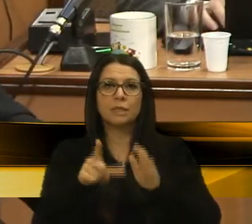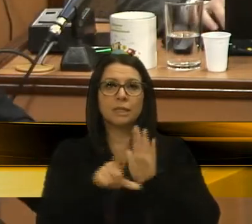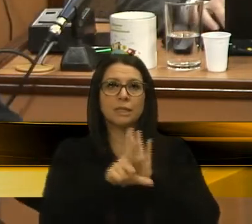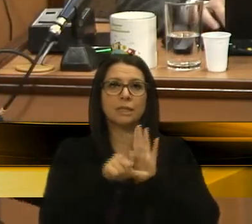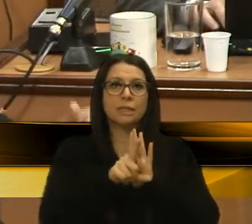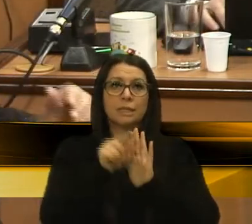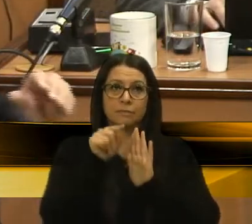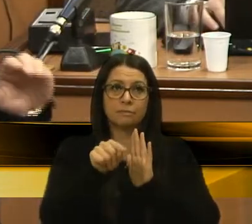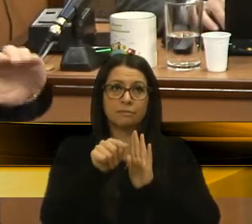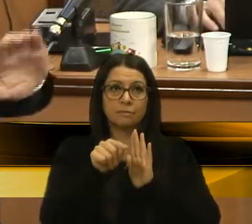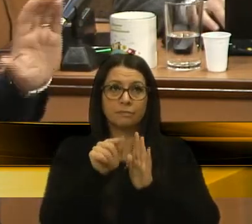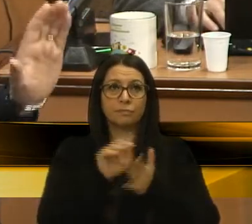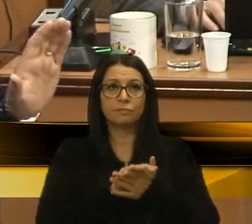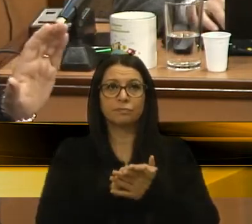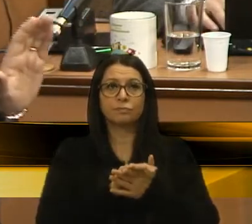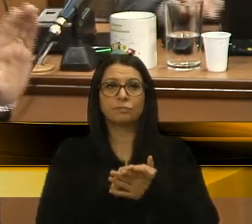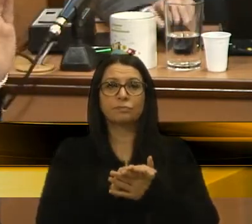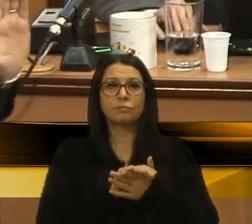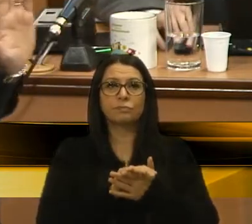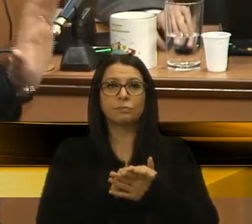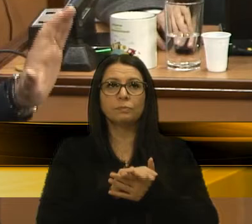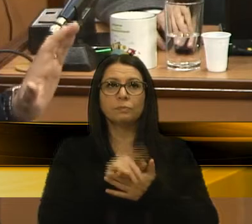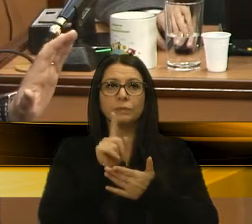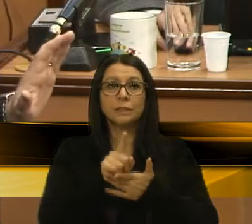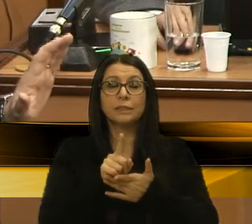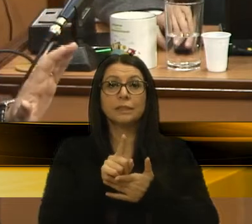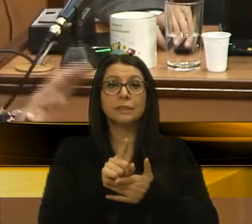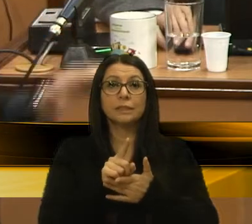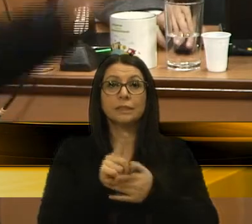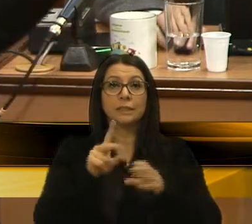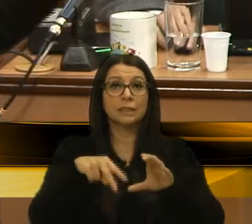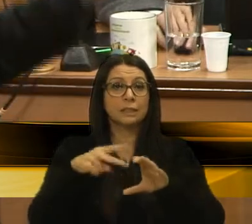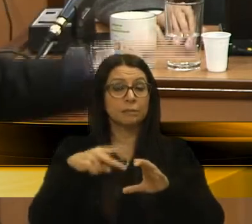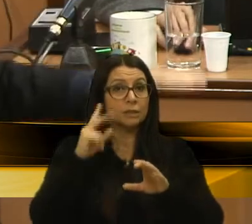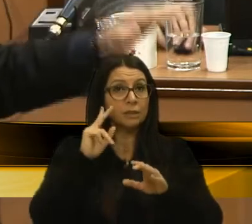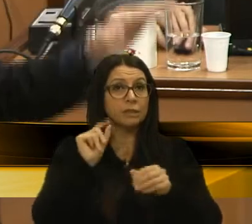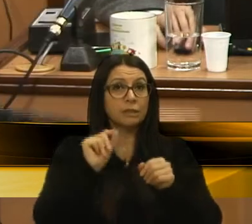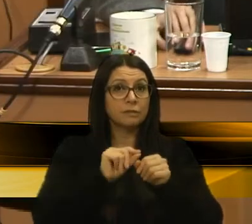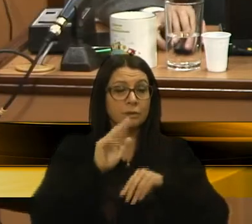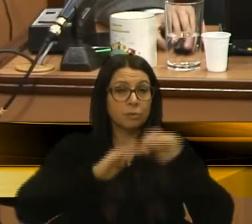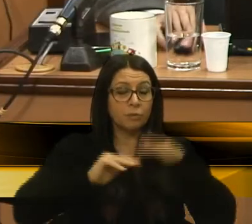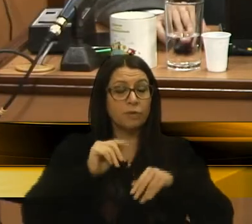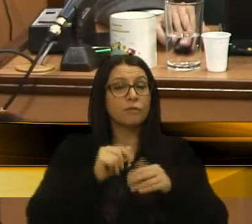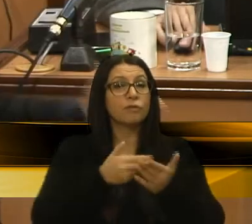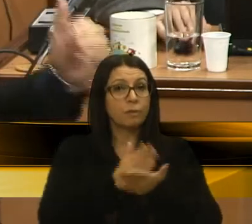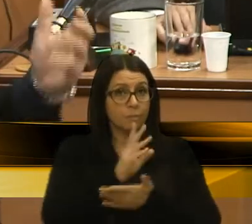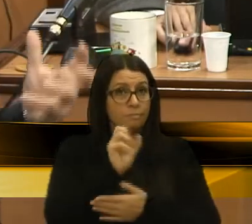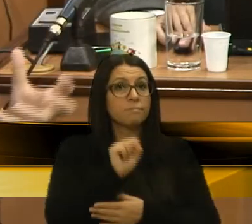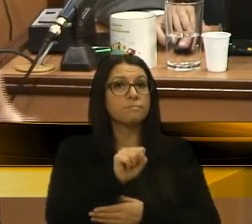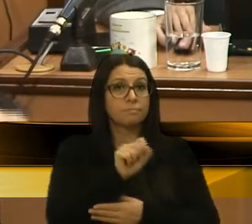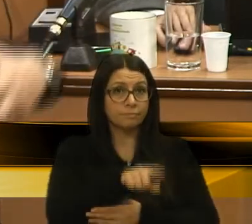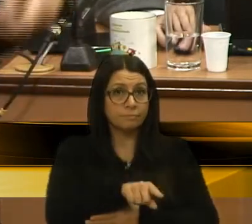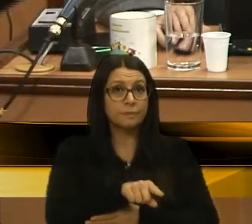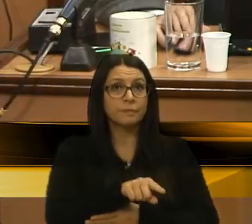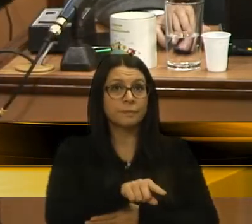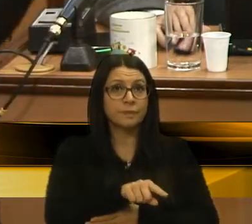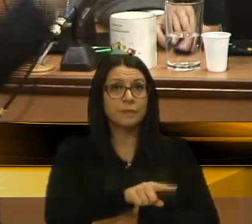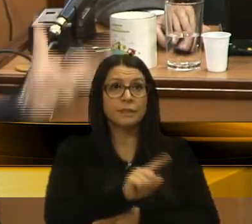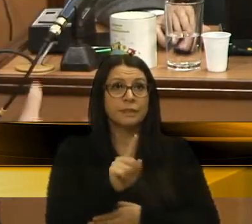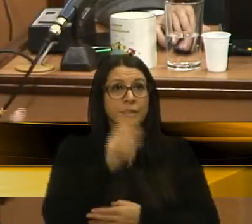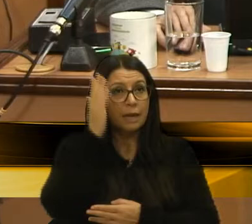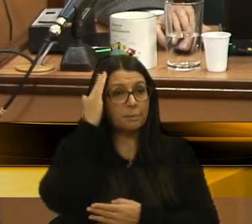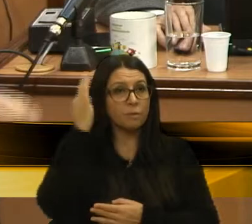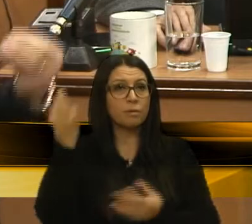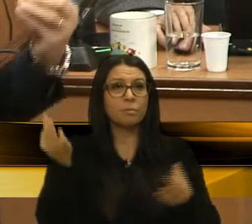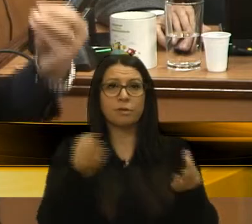dá isso, e perfeitamente essa legislação que foi aprovada, ela é aplicável sim. E nós sabíamos que não seria uma